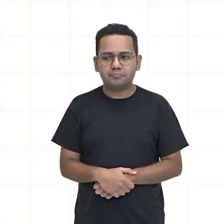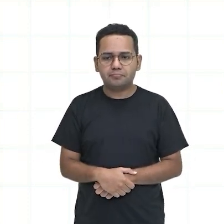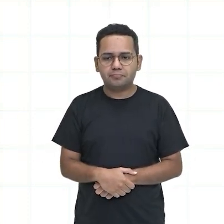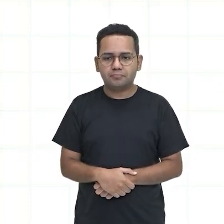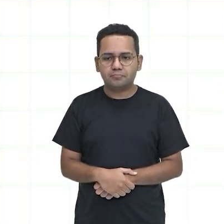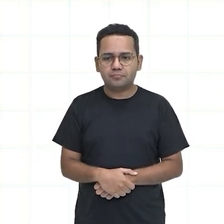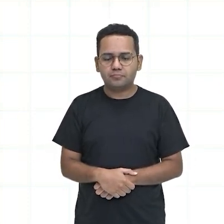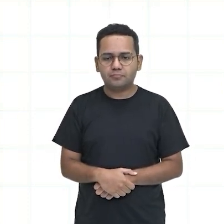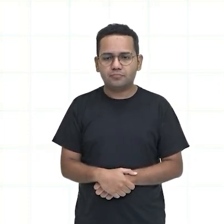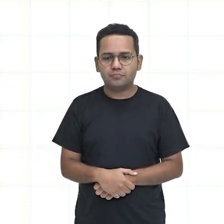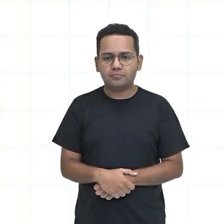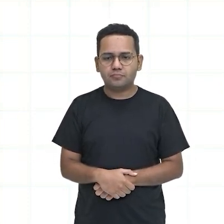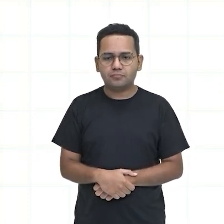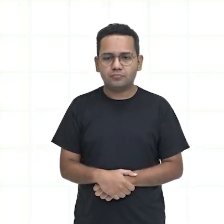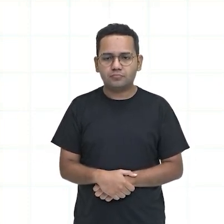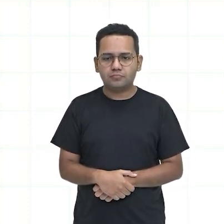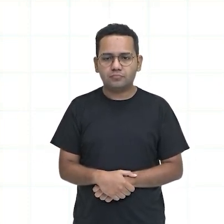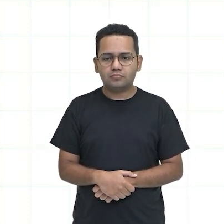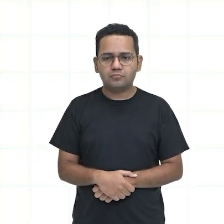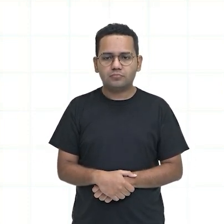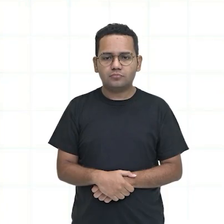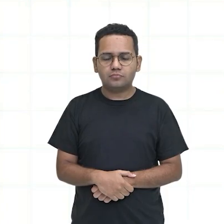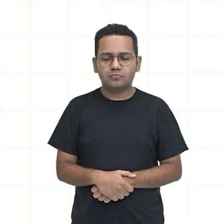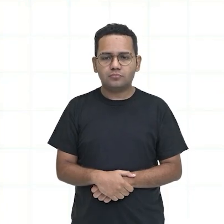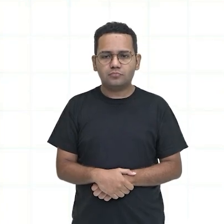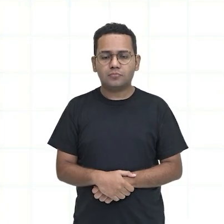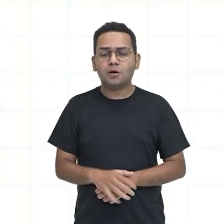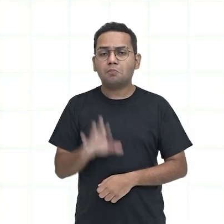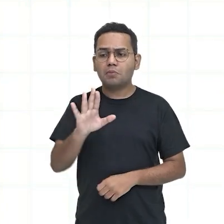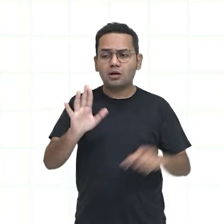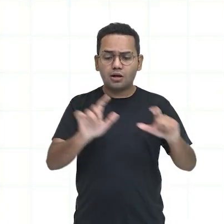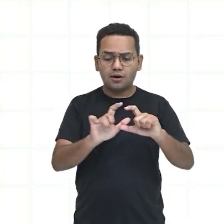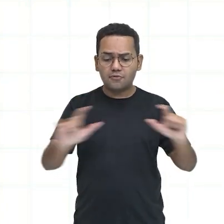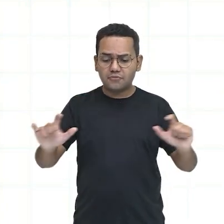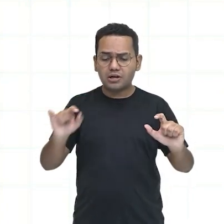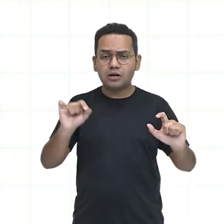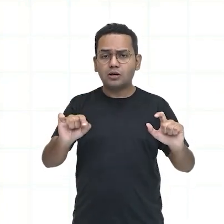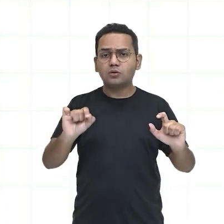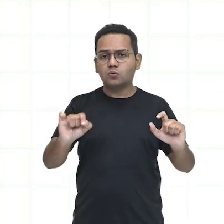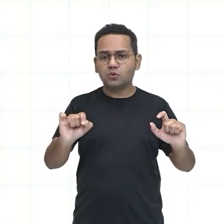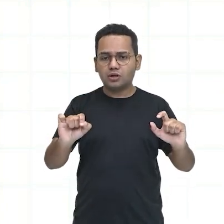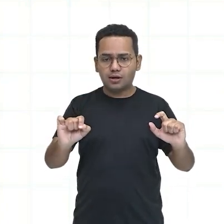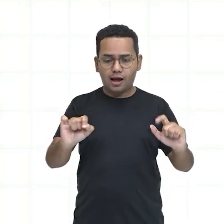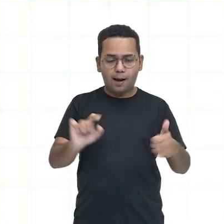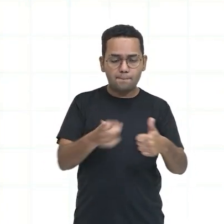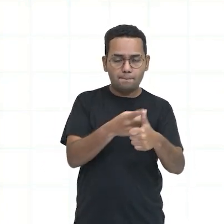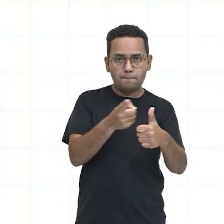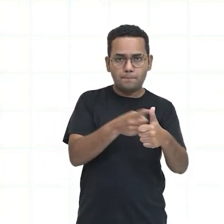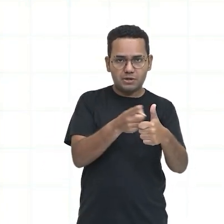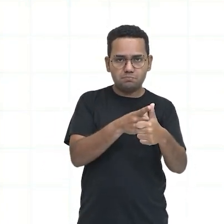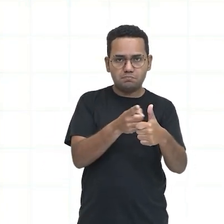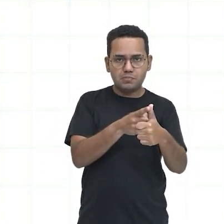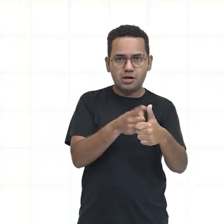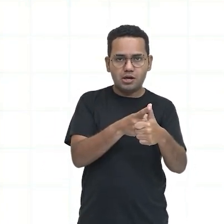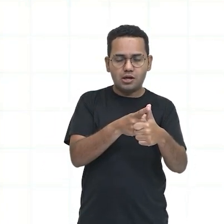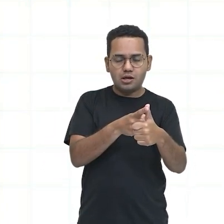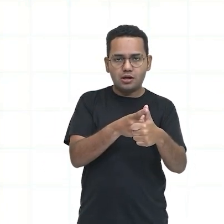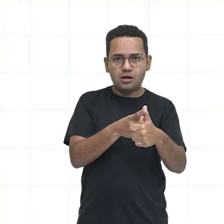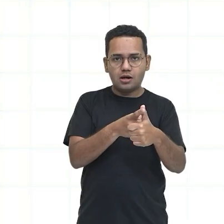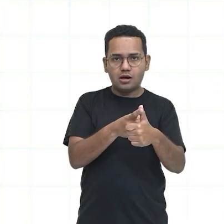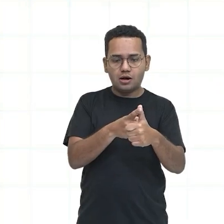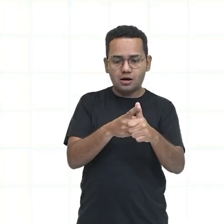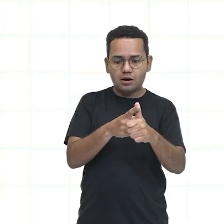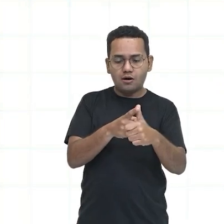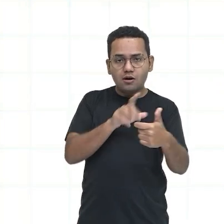aliás, a realização dessa ação, ela vai implicar na realização da segunda, né, como consequência. Então, se eu derrubar